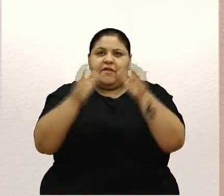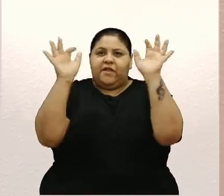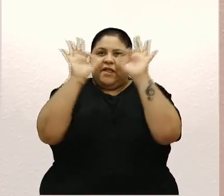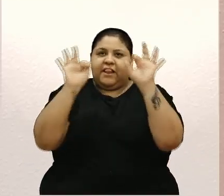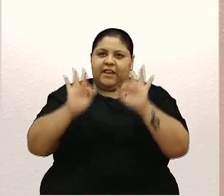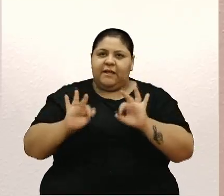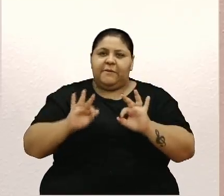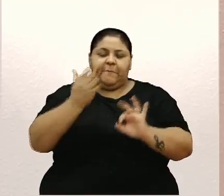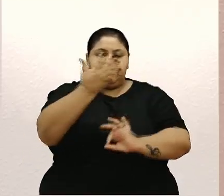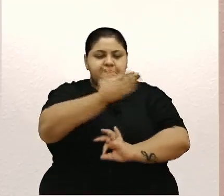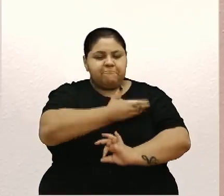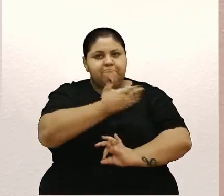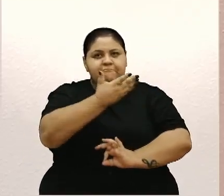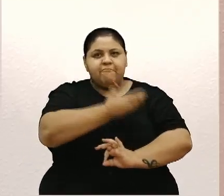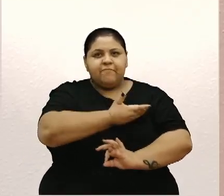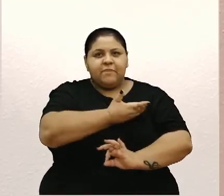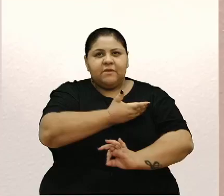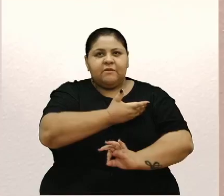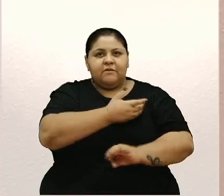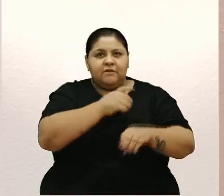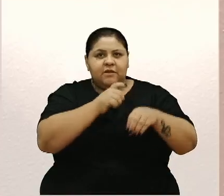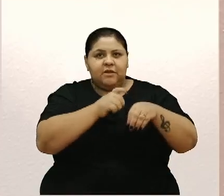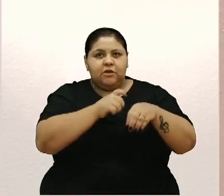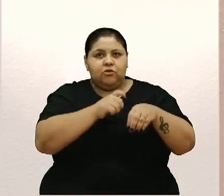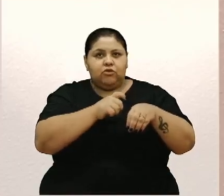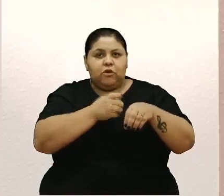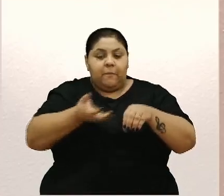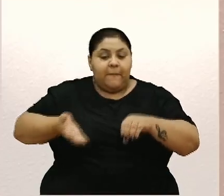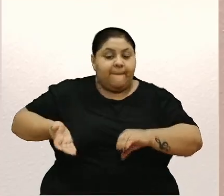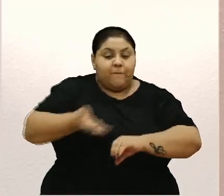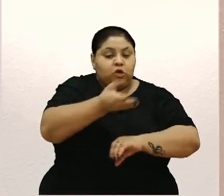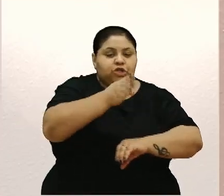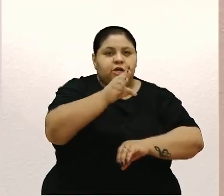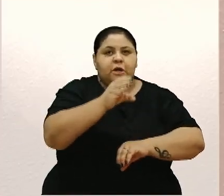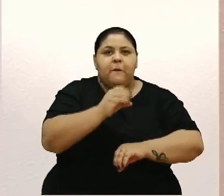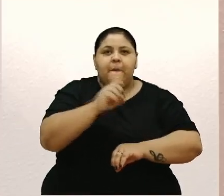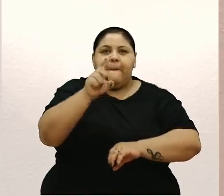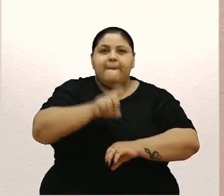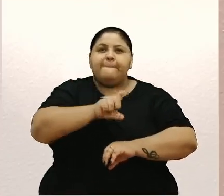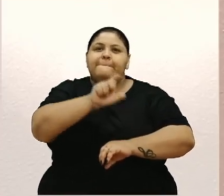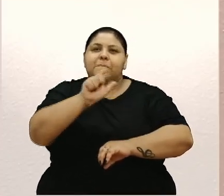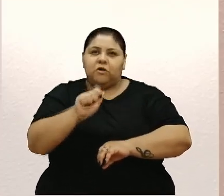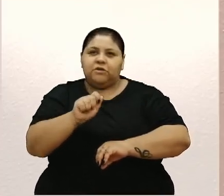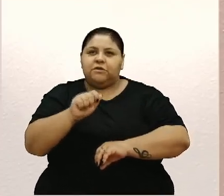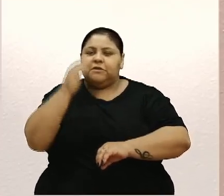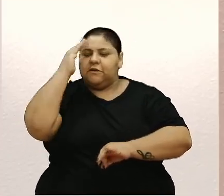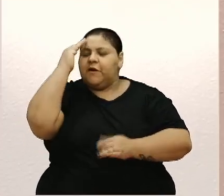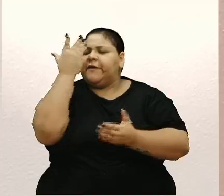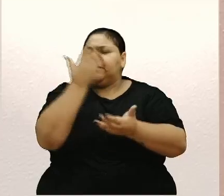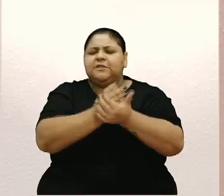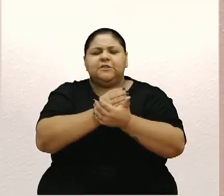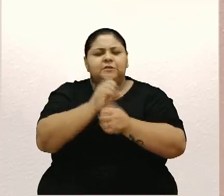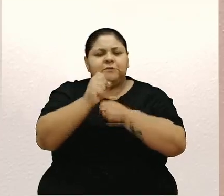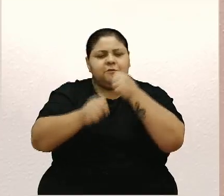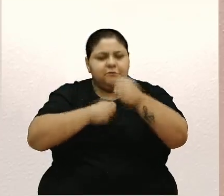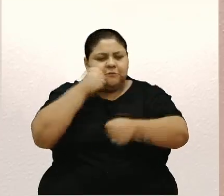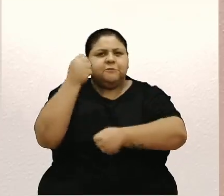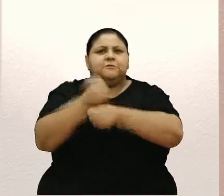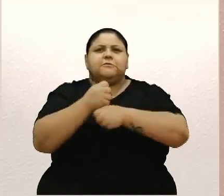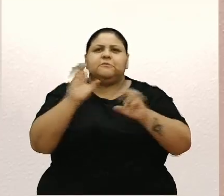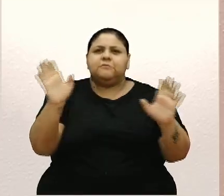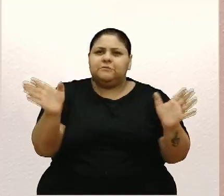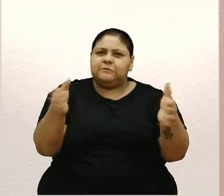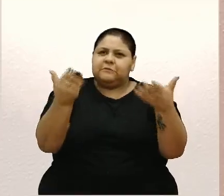muitas amizades. É onde eu jogo a minha bochinha. E tenho certeza absoluta, né, vereador Luiz, que o ano que vem vamos comemorar com uma